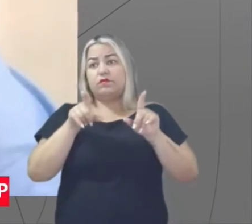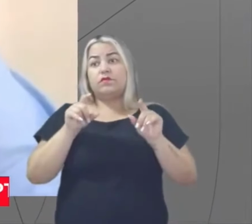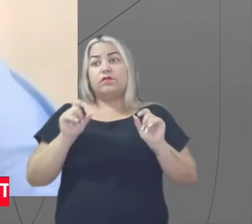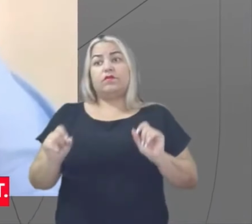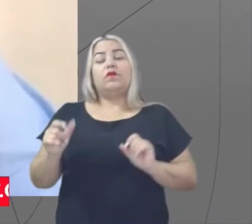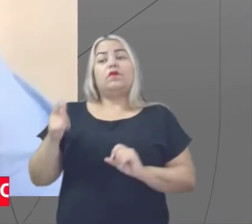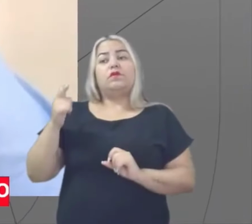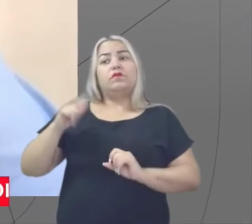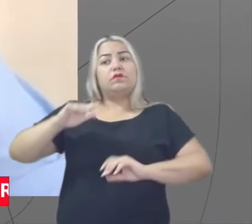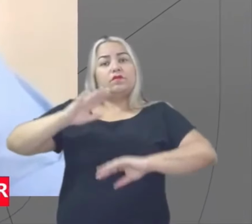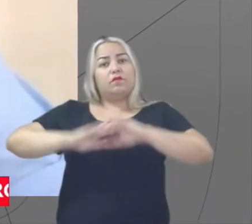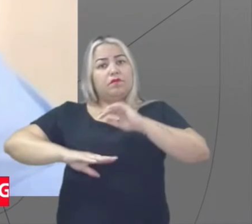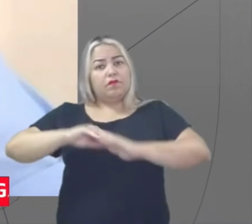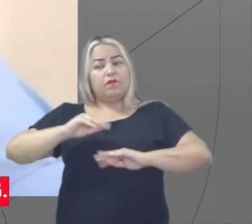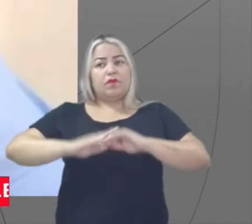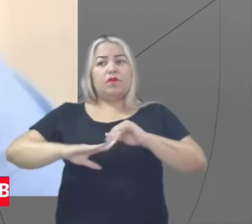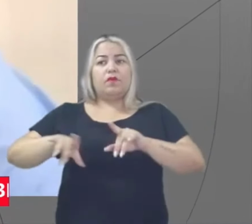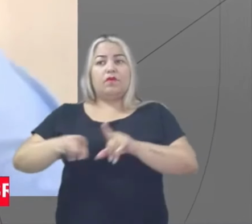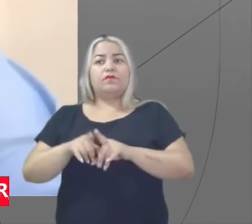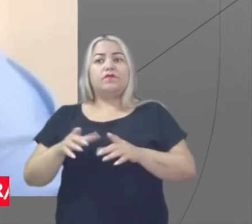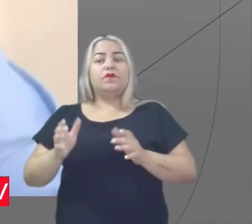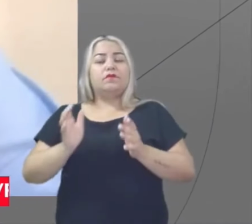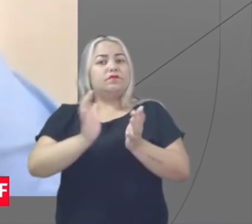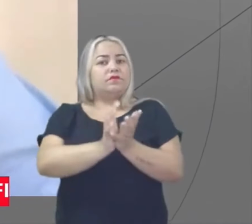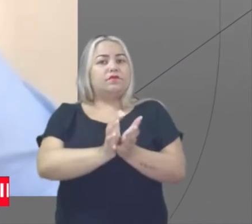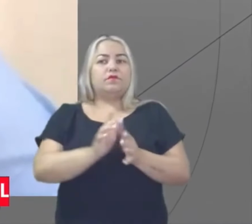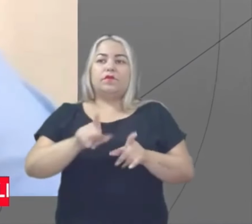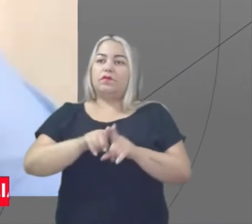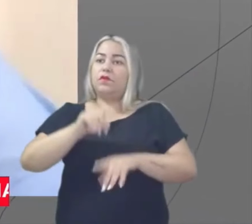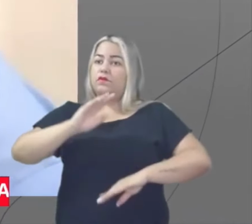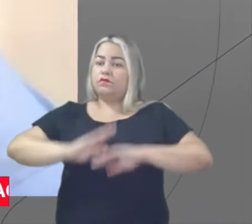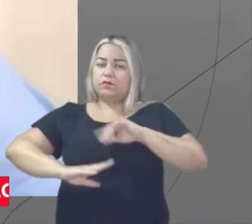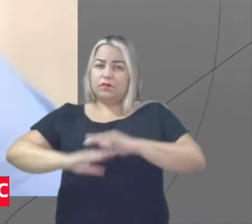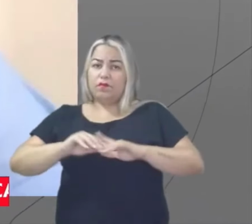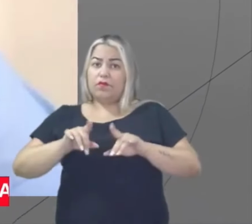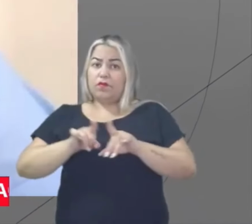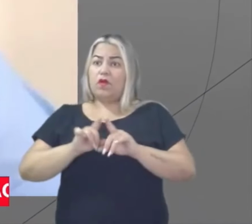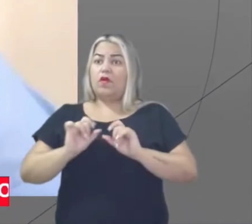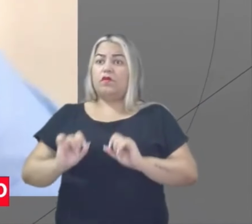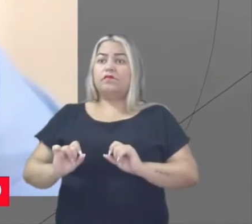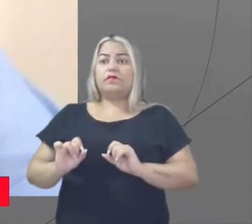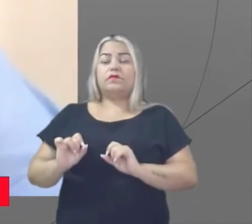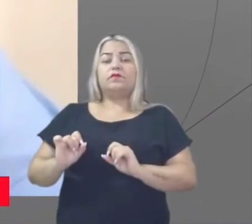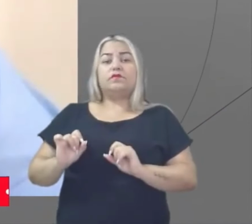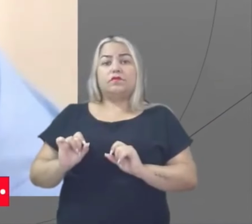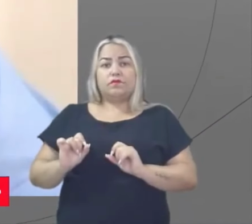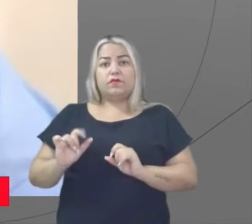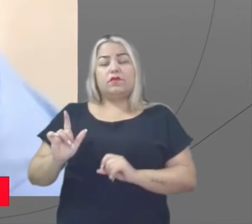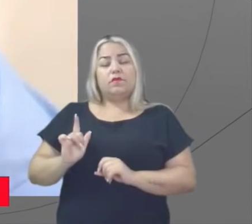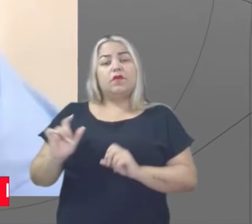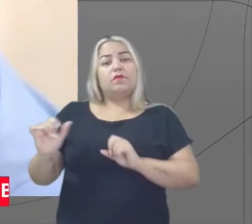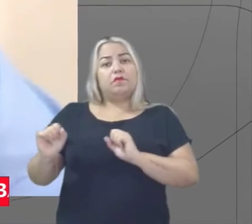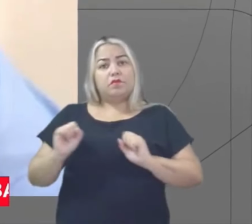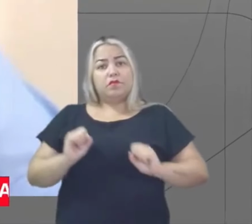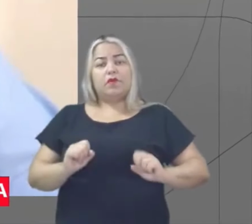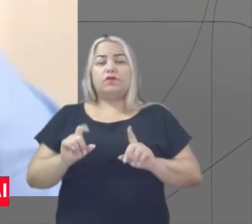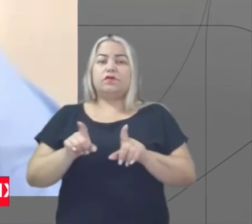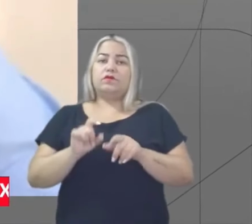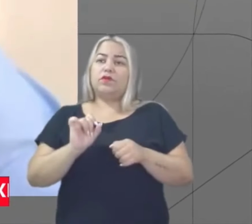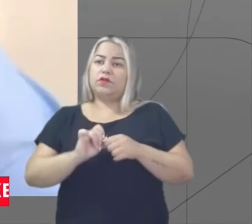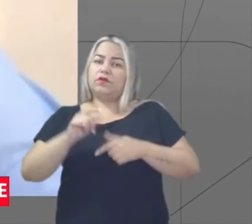garantindo autonomia para a atuação desses órgãos, garantindo independência para a atuação desses órgãos e que eles possam fazer